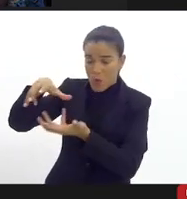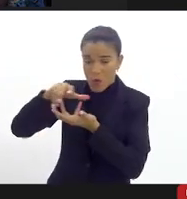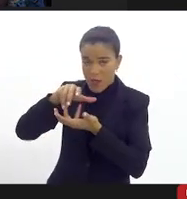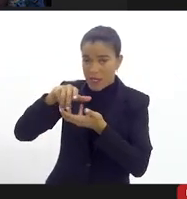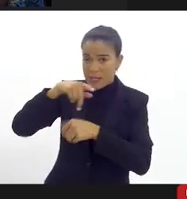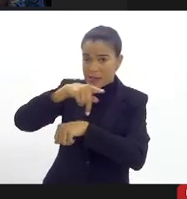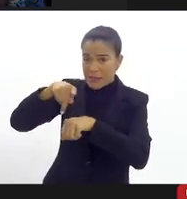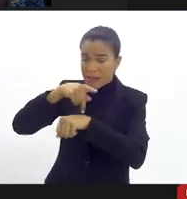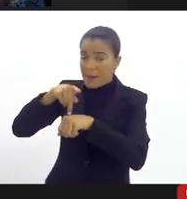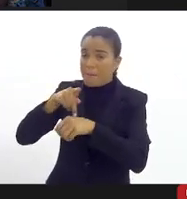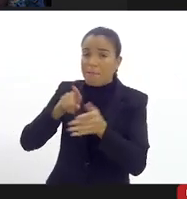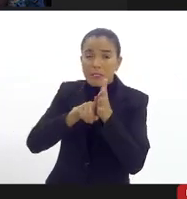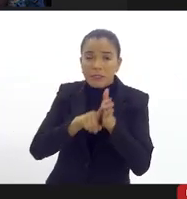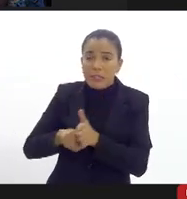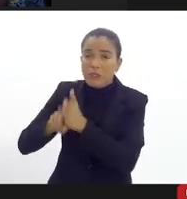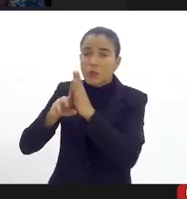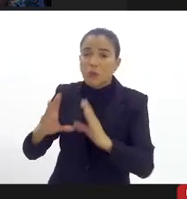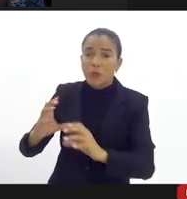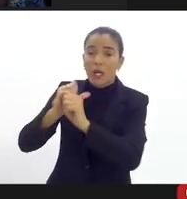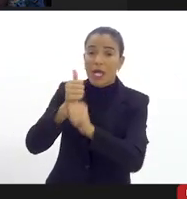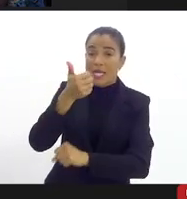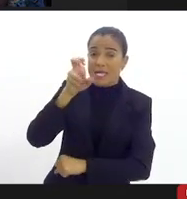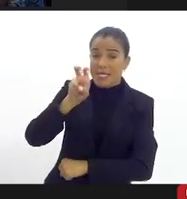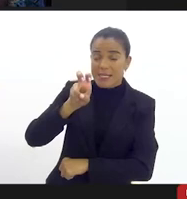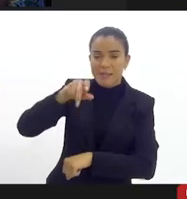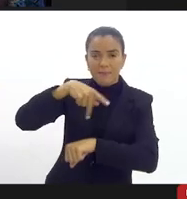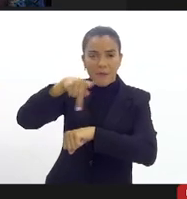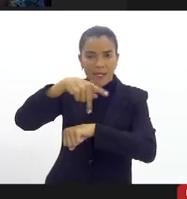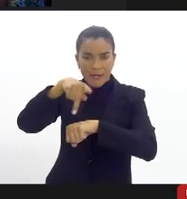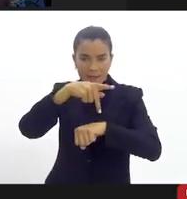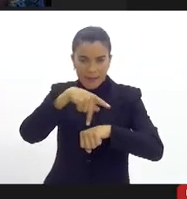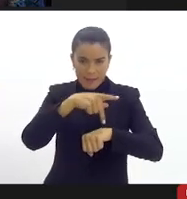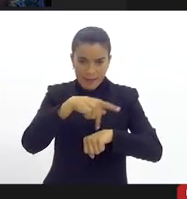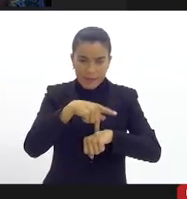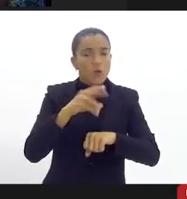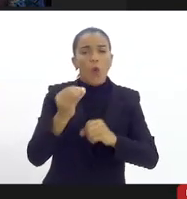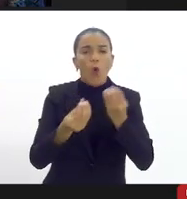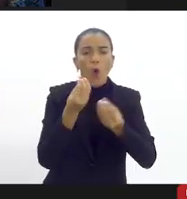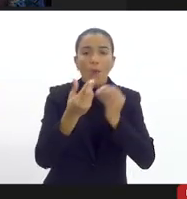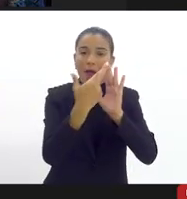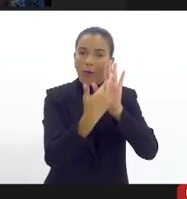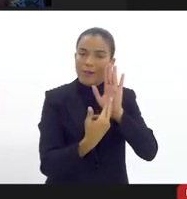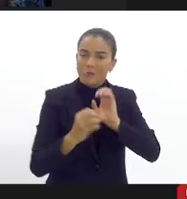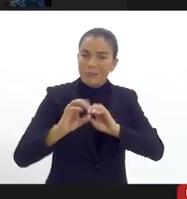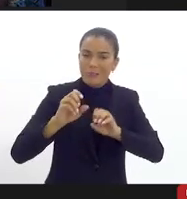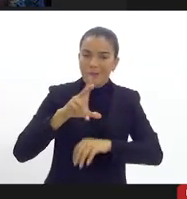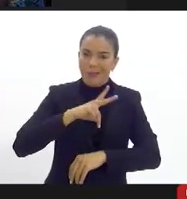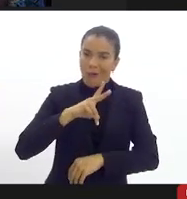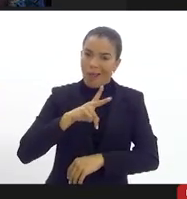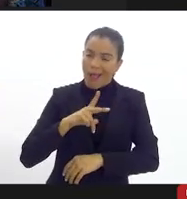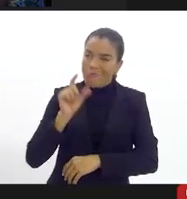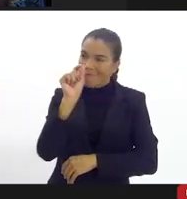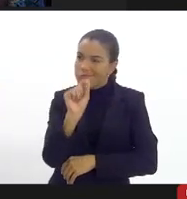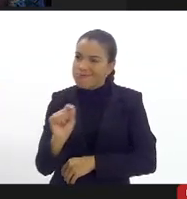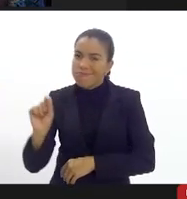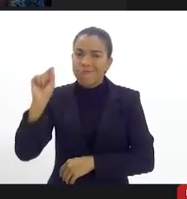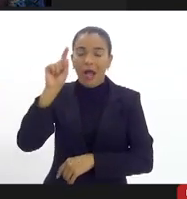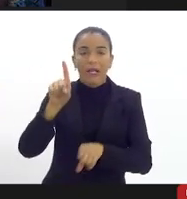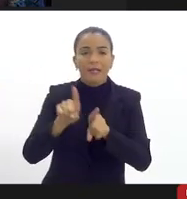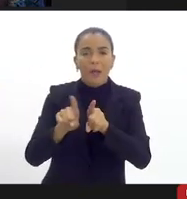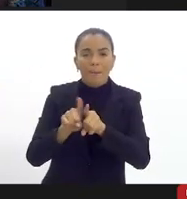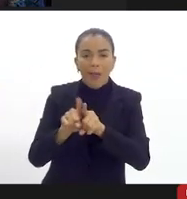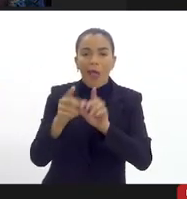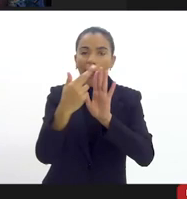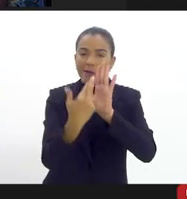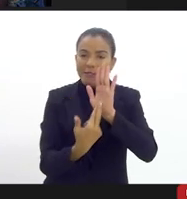estamos fazendo pesquisa em 15 países sobre o processo de regulamentação nesses países vamos fazer o levantamento de toda a legislação brasileira